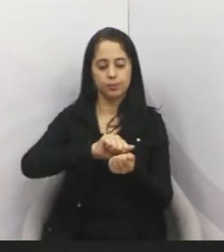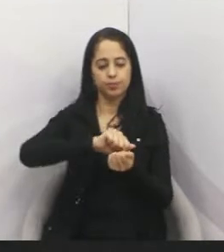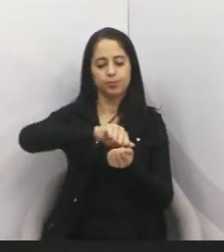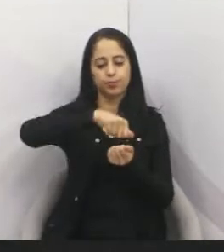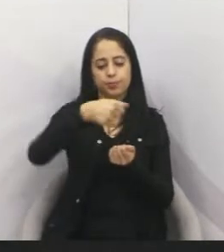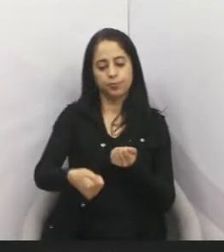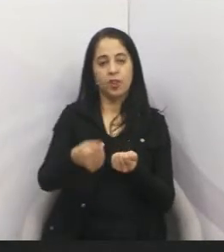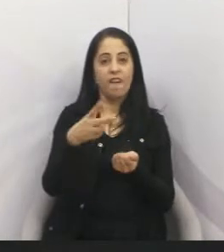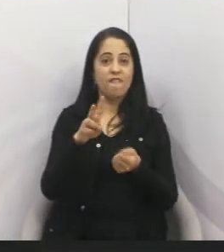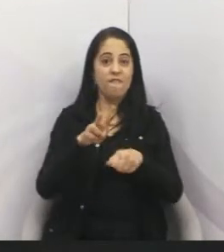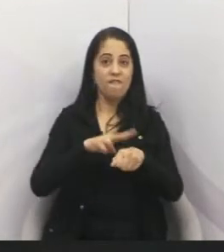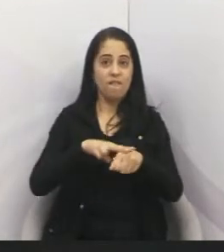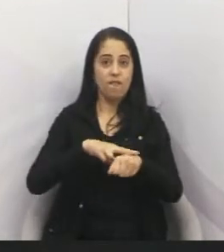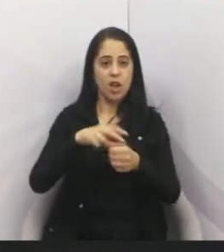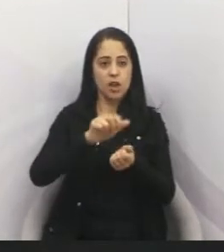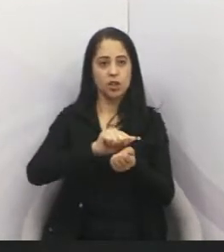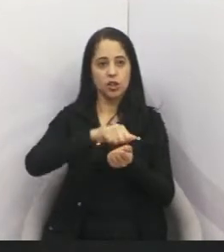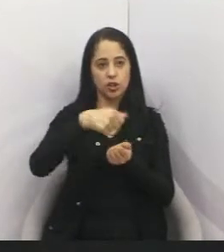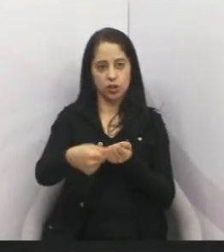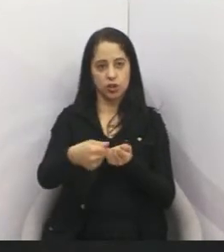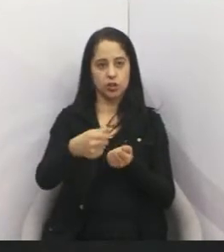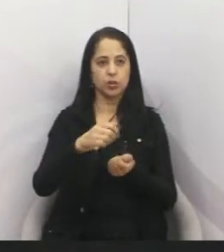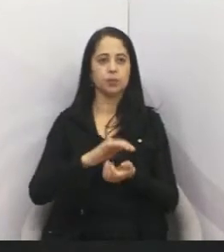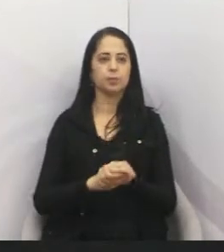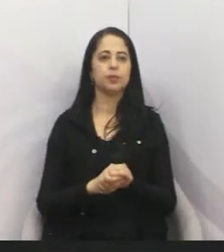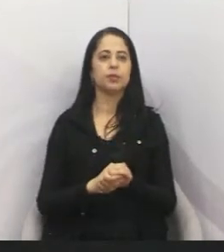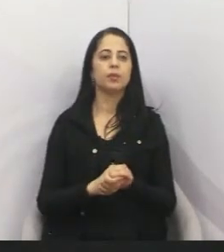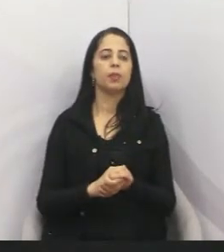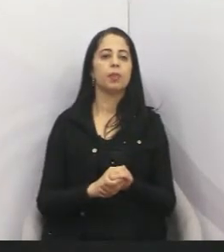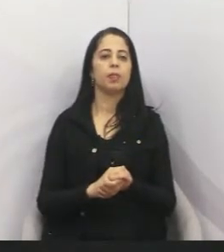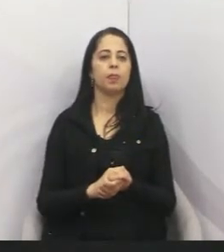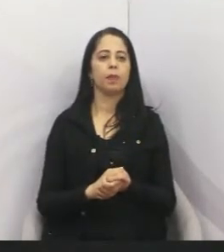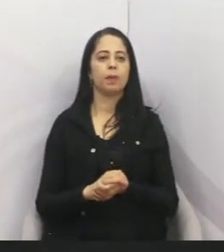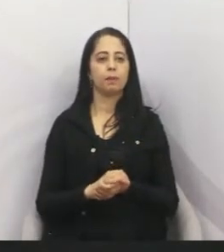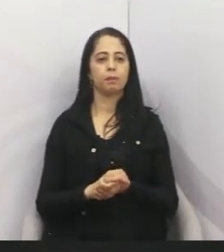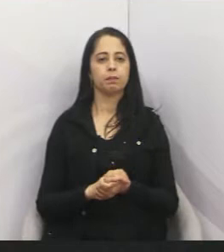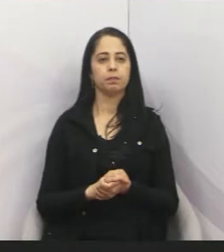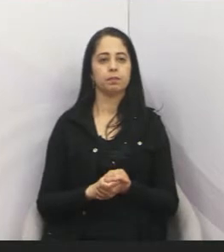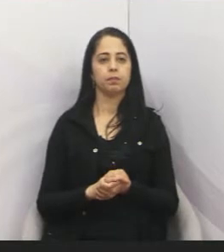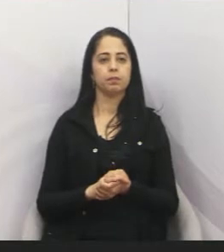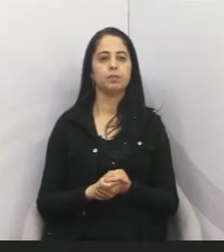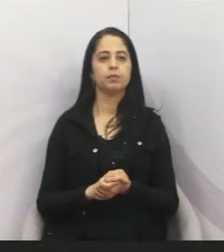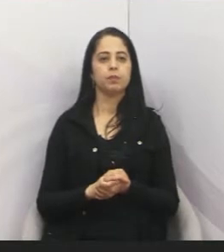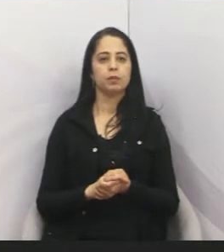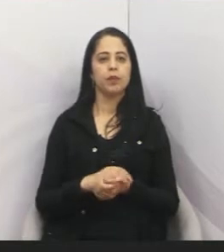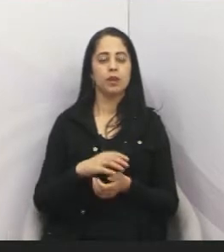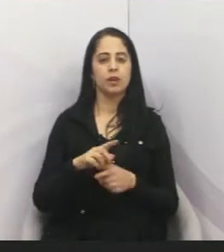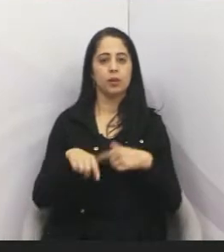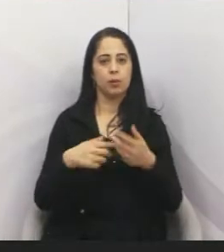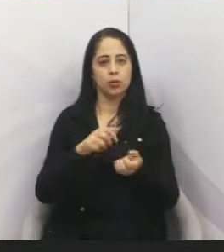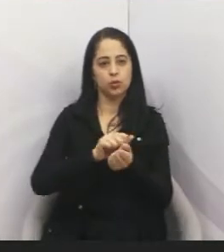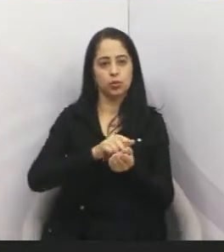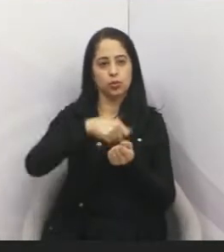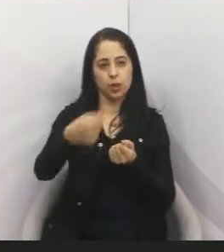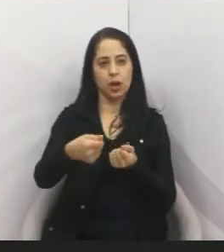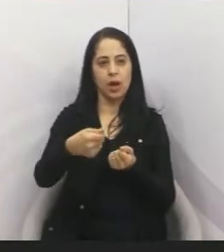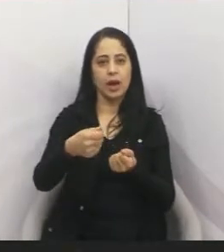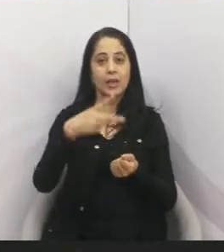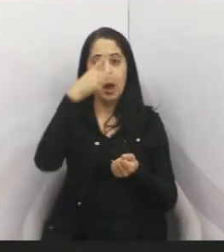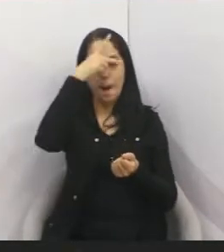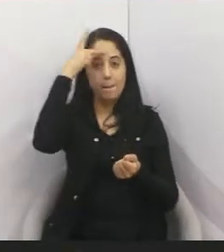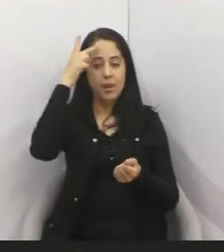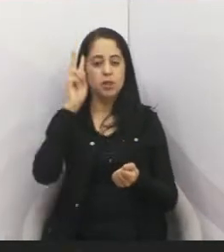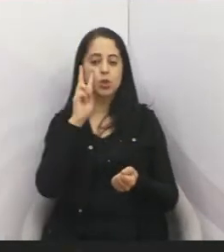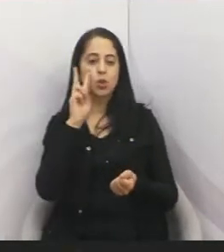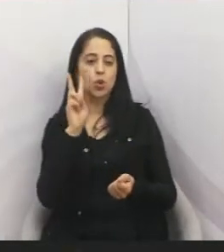parte superior da urna com a escrita rasgue para o recebimento dos votos. O ato de descerramento da urna foi acompanhado por